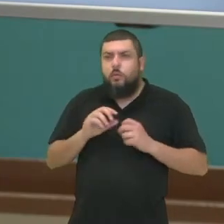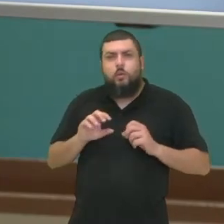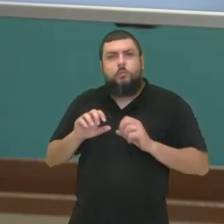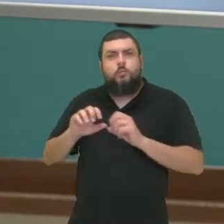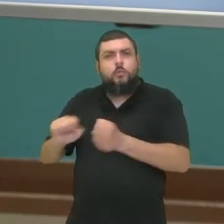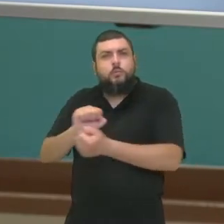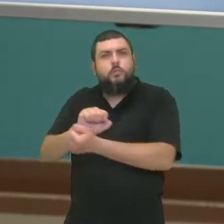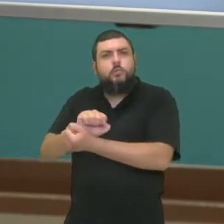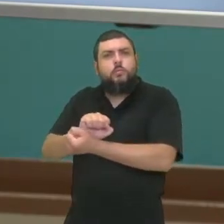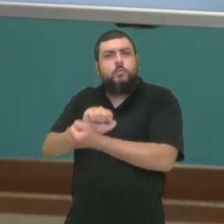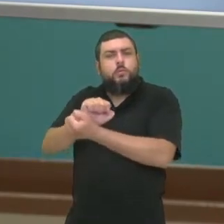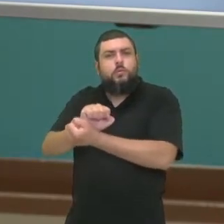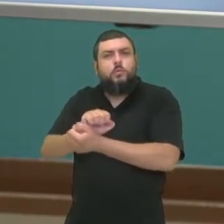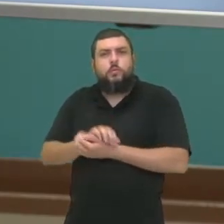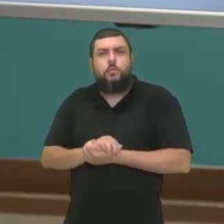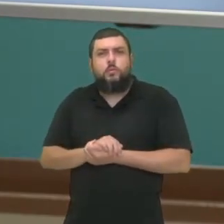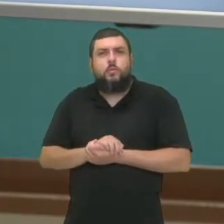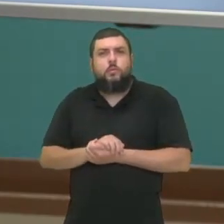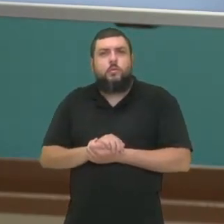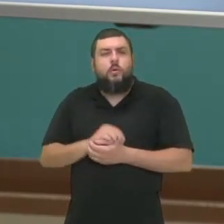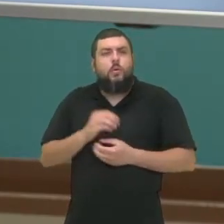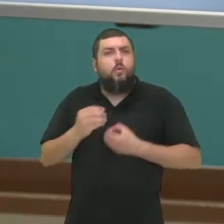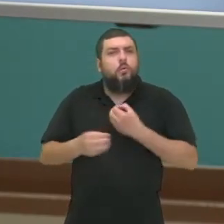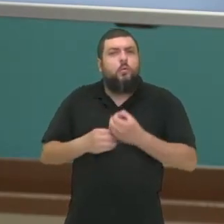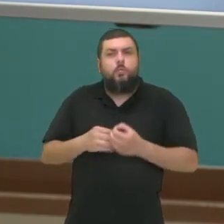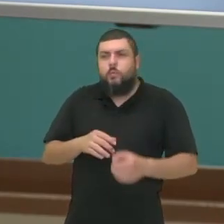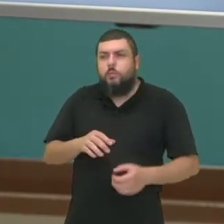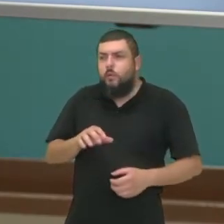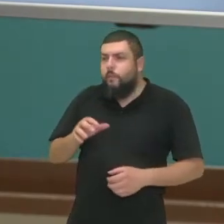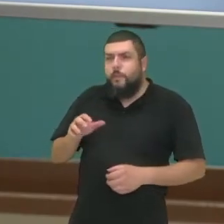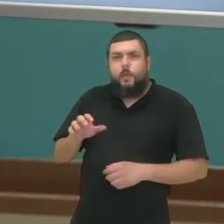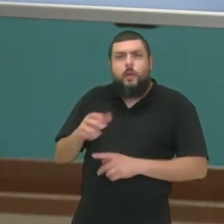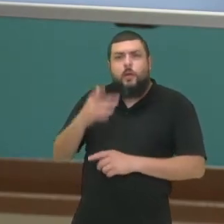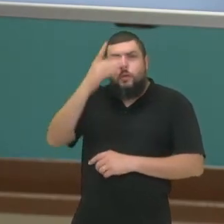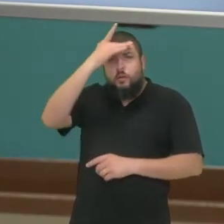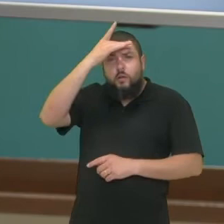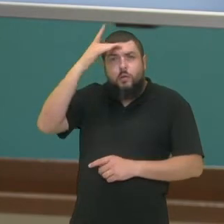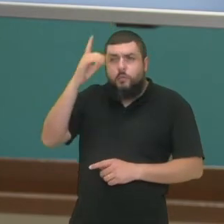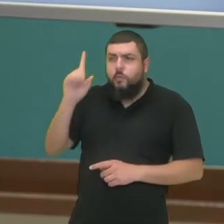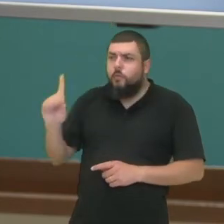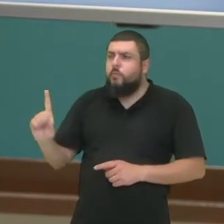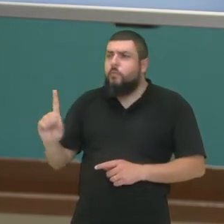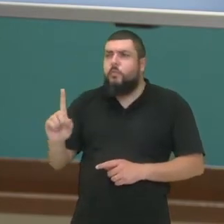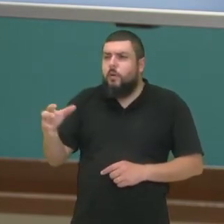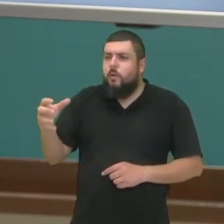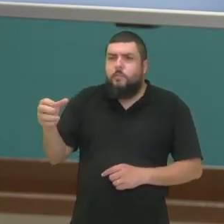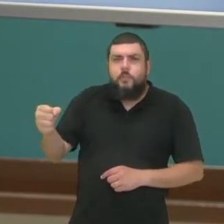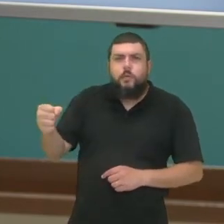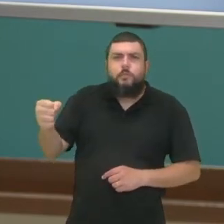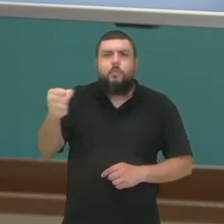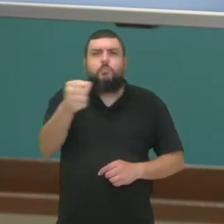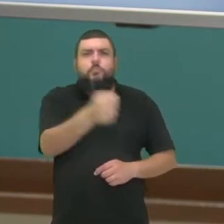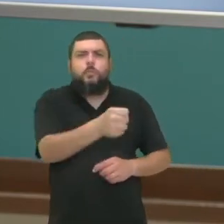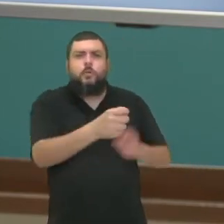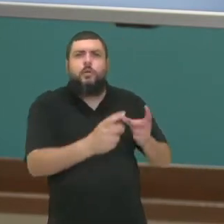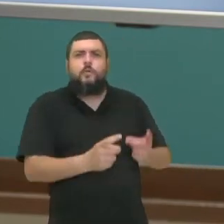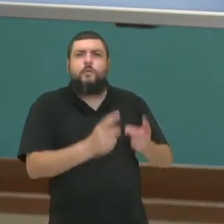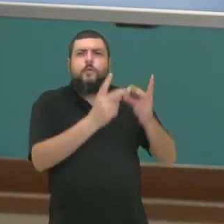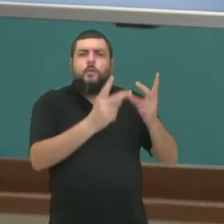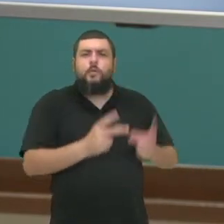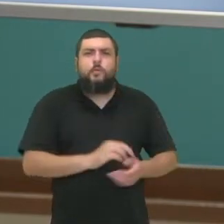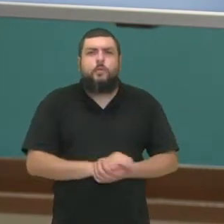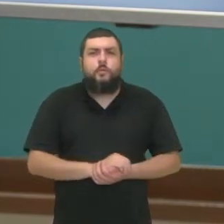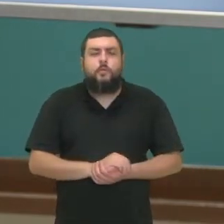propriedades que você pode vender, alugar, fazer o que você quiser com a vida dela, ela é uma propriedade.